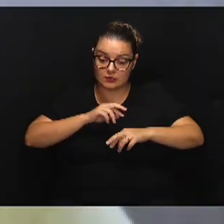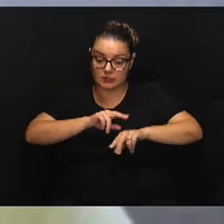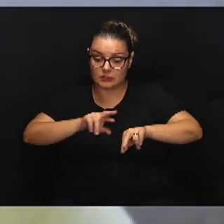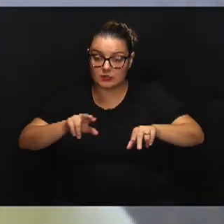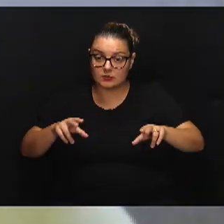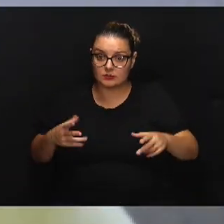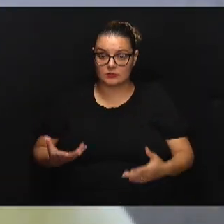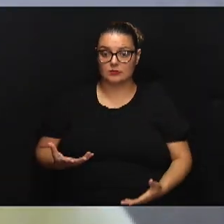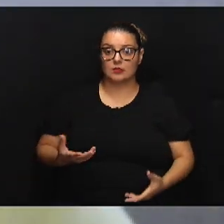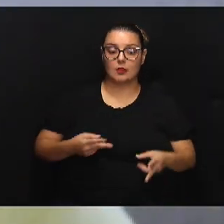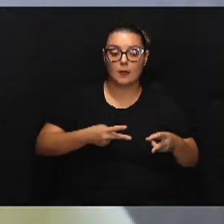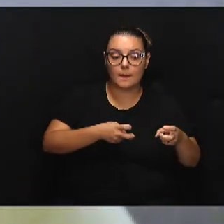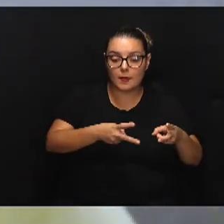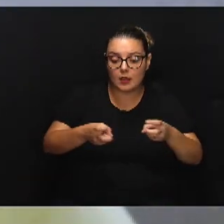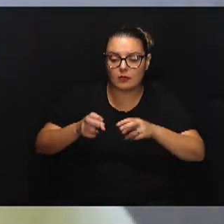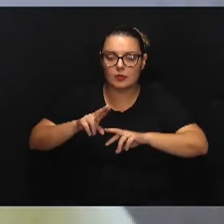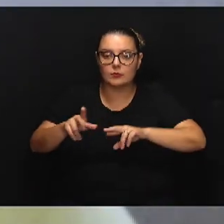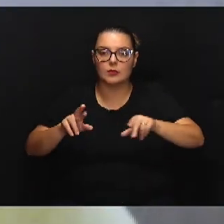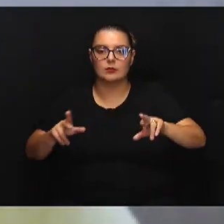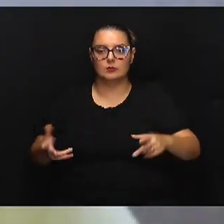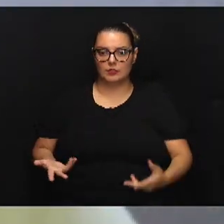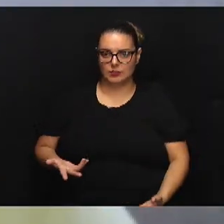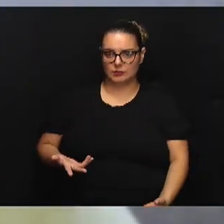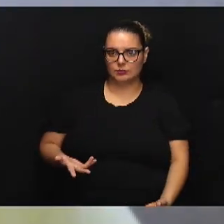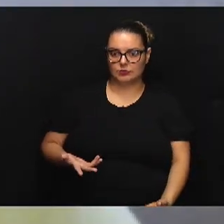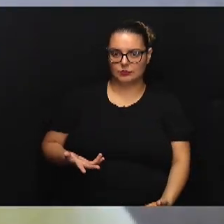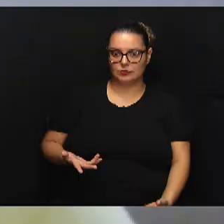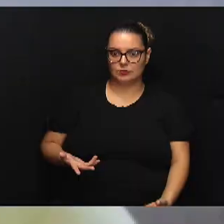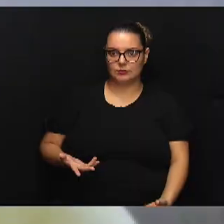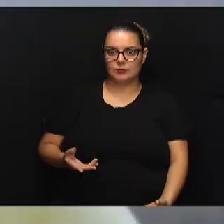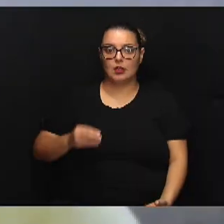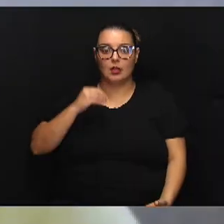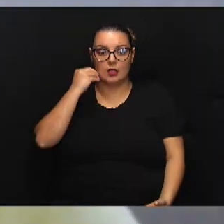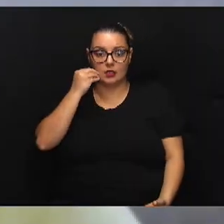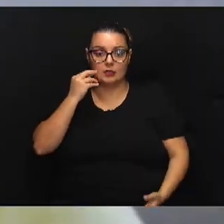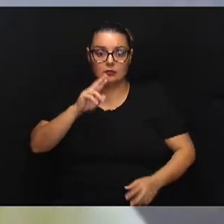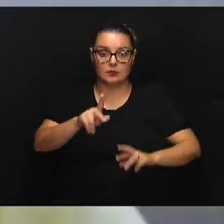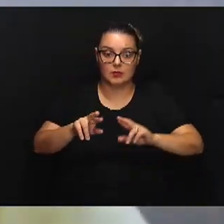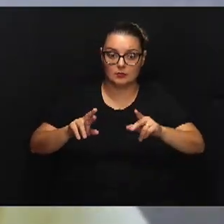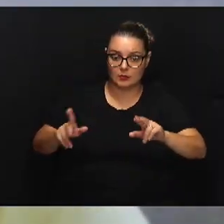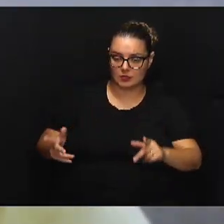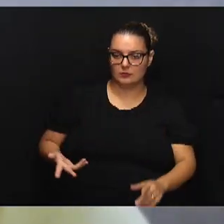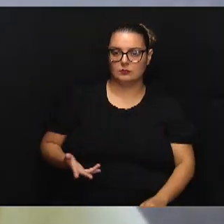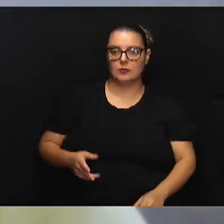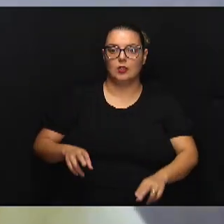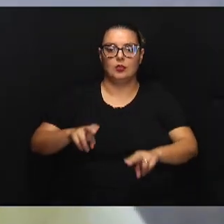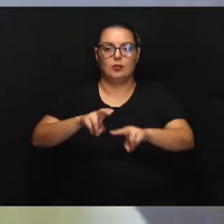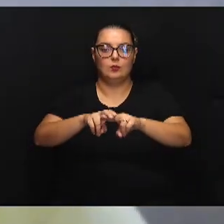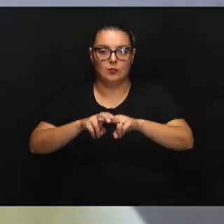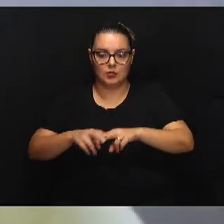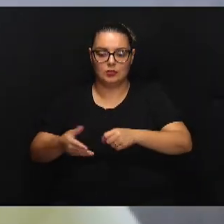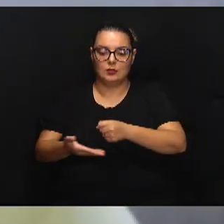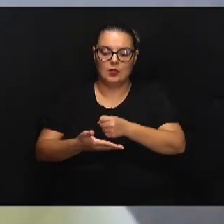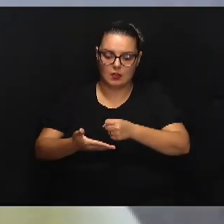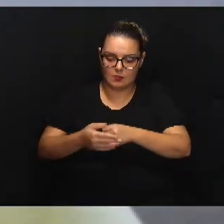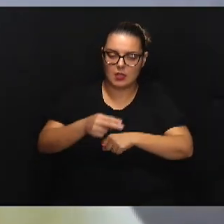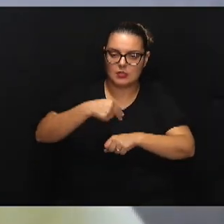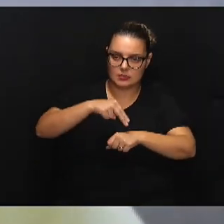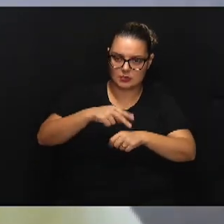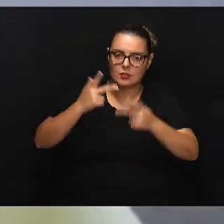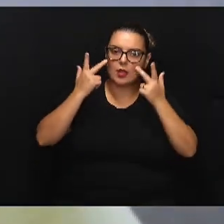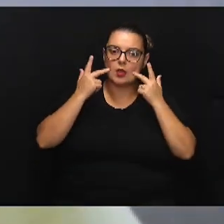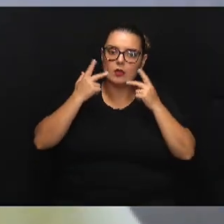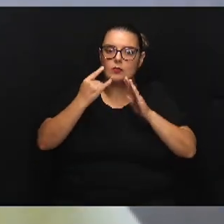diferentes, percepções diferentes e experiências diferentes. Por isso que a Base Nacional Comum